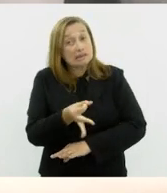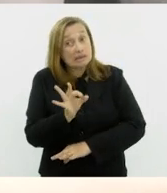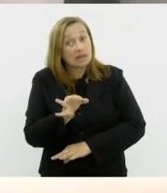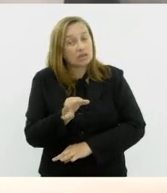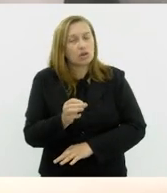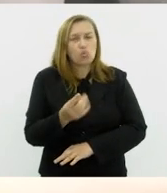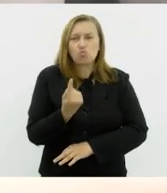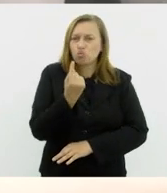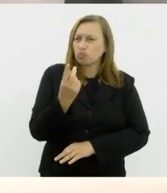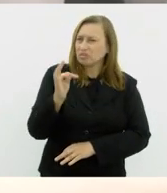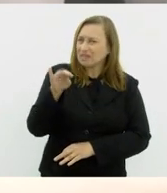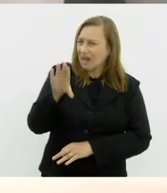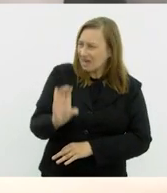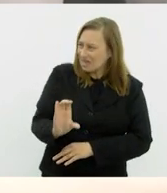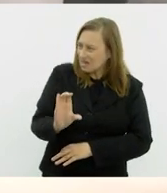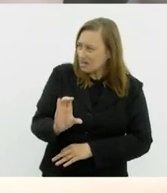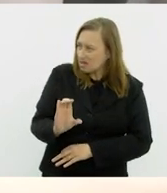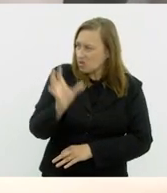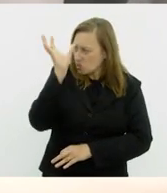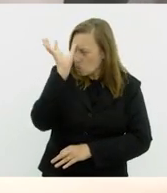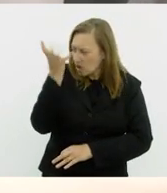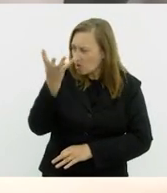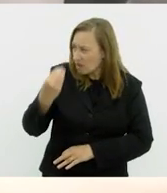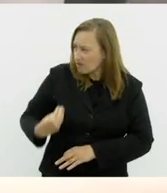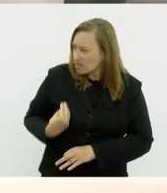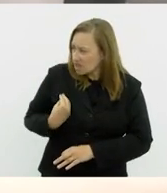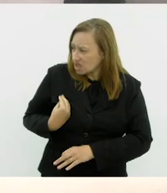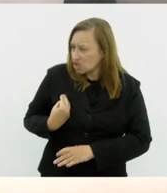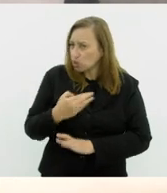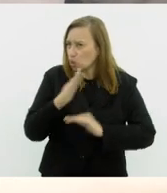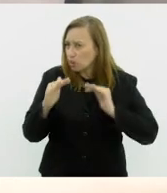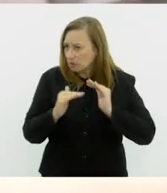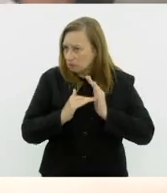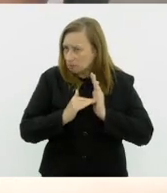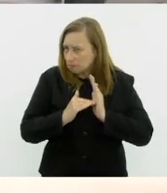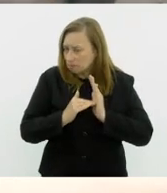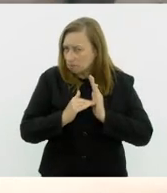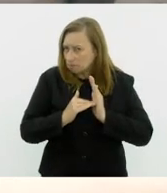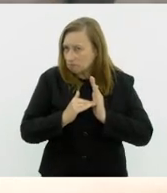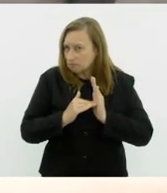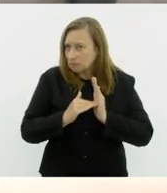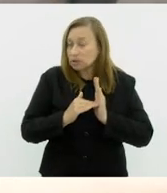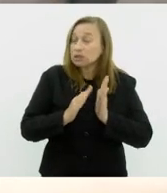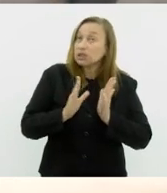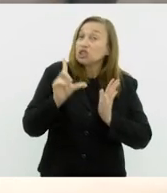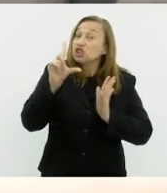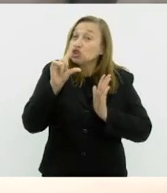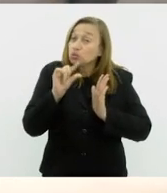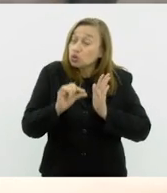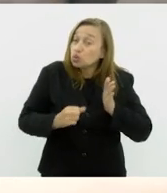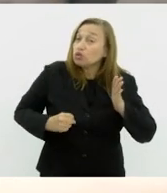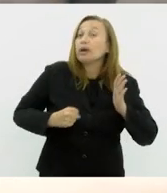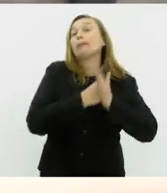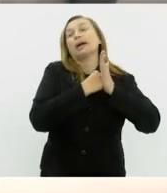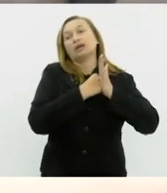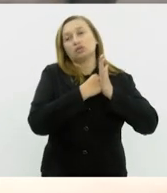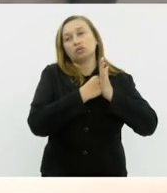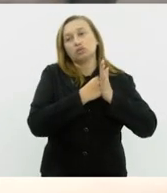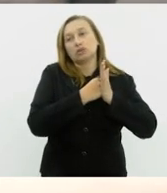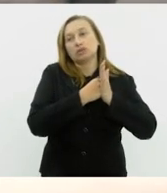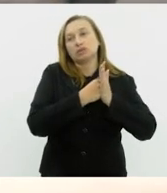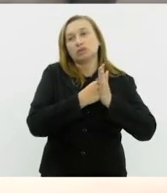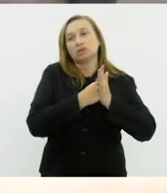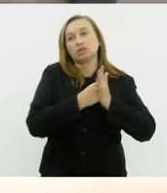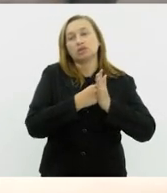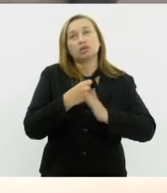um TAC não resolve a vida toda. Ele minimiza impactos. A gente também não